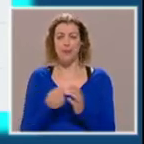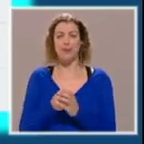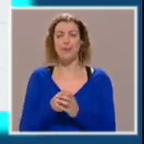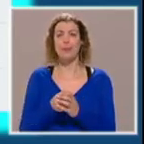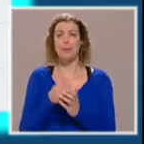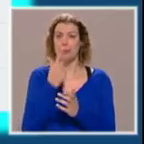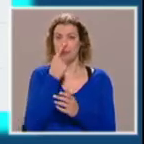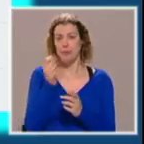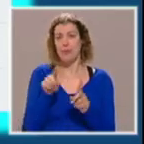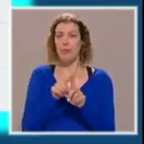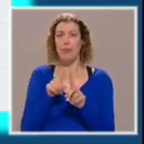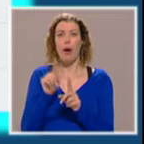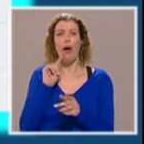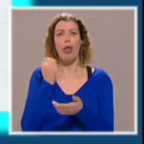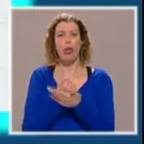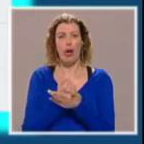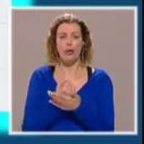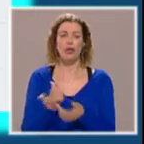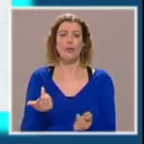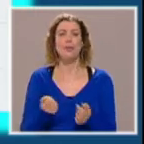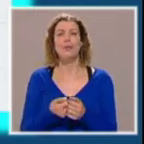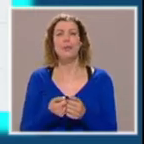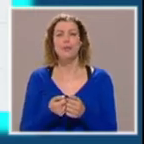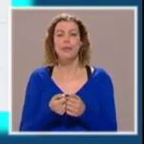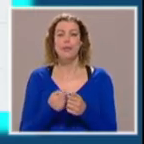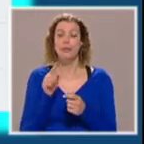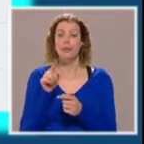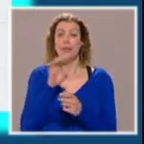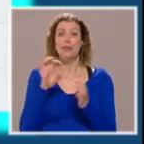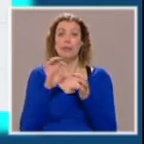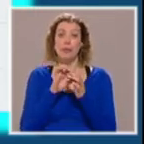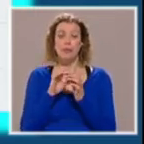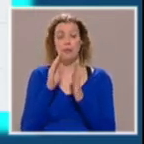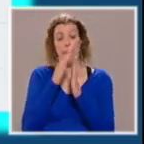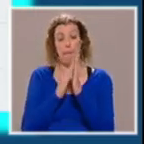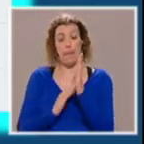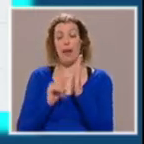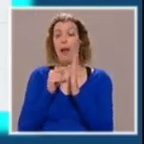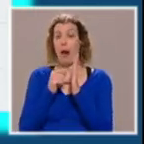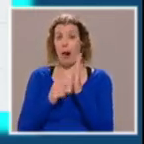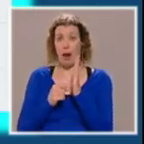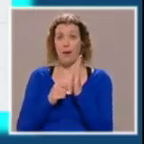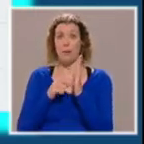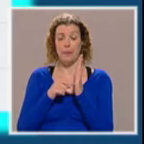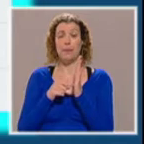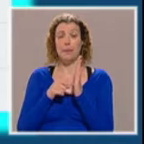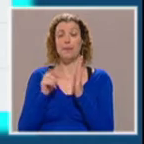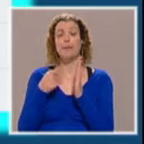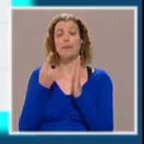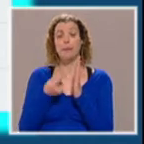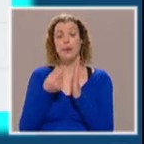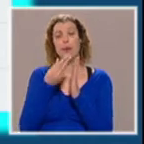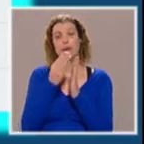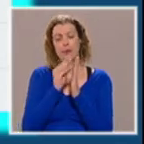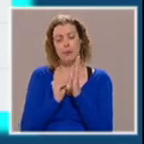semelhante a uma noz, ao tamanho de uma noz, e é constituído pelo miométrio, por essa parede, que depois é constituída por um